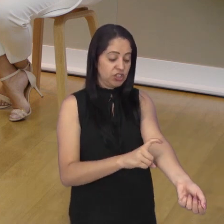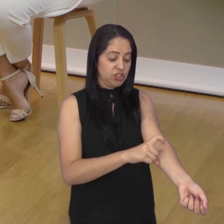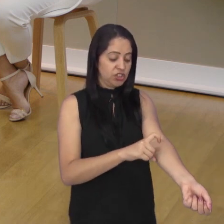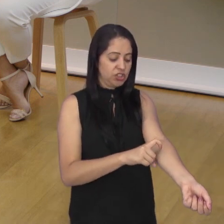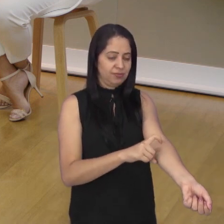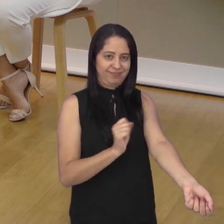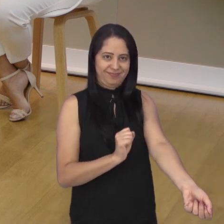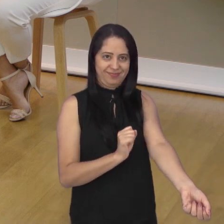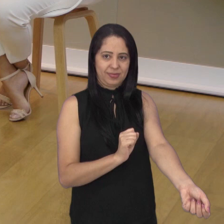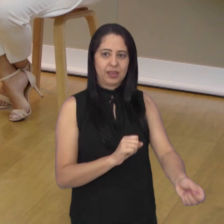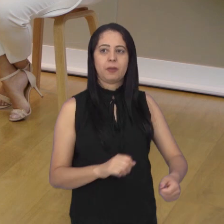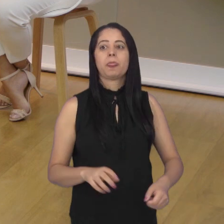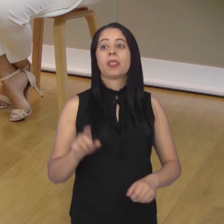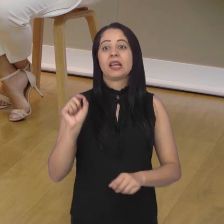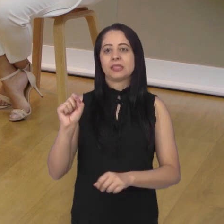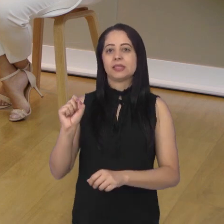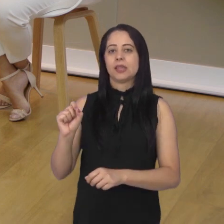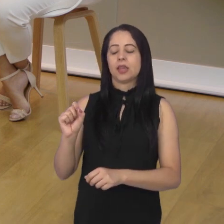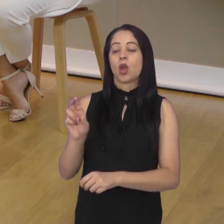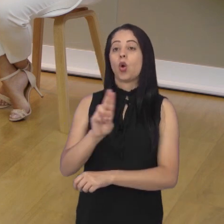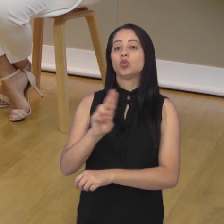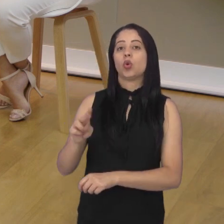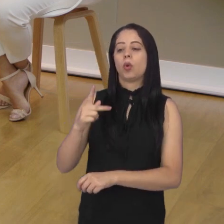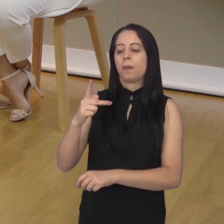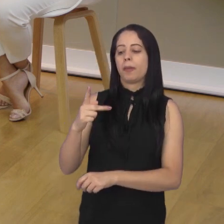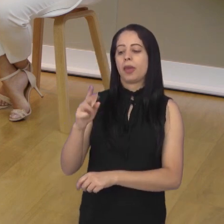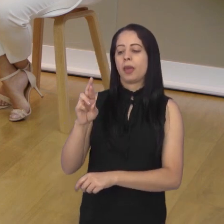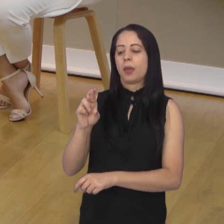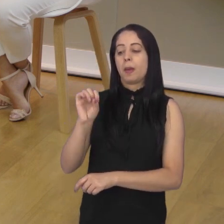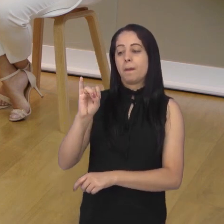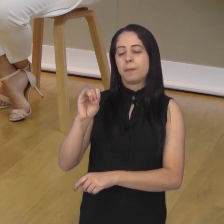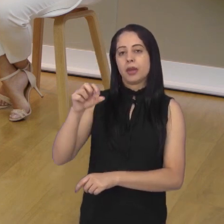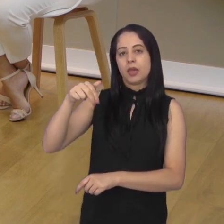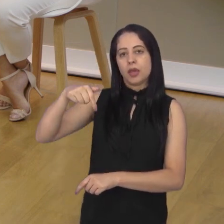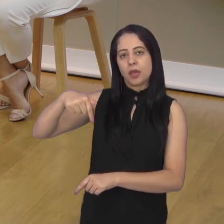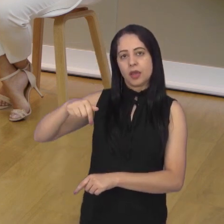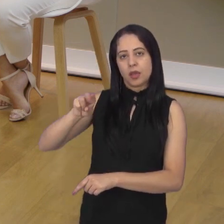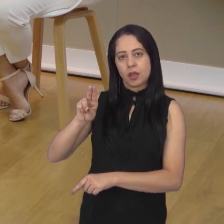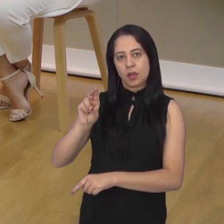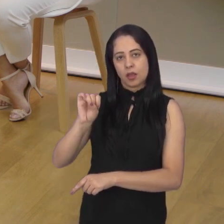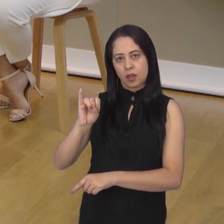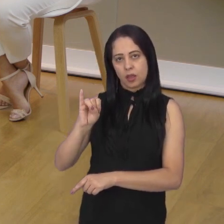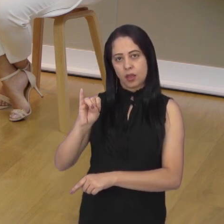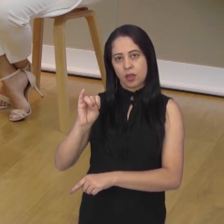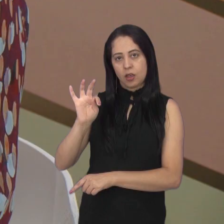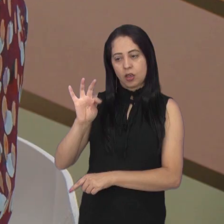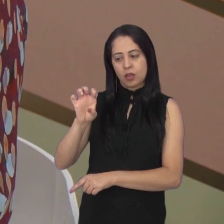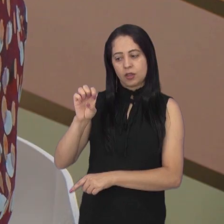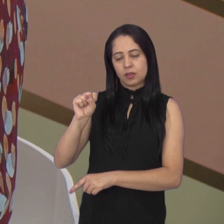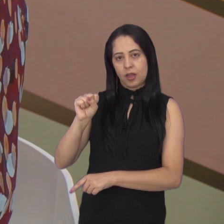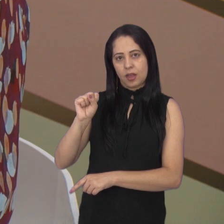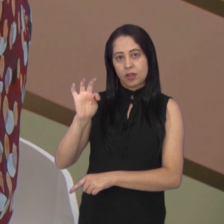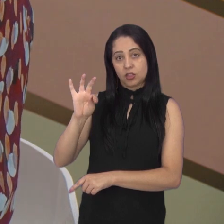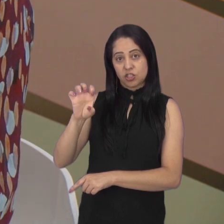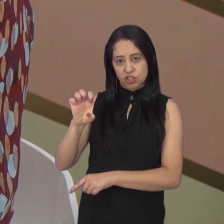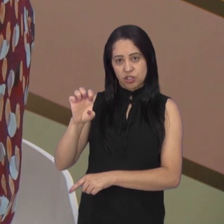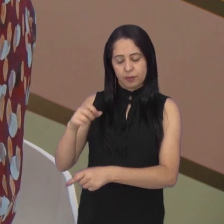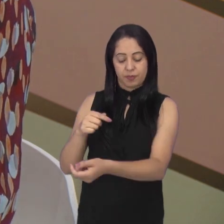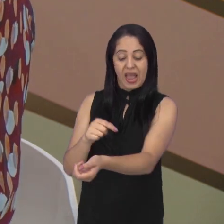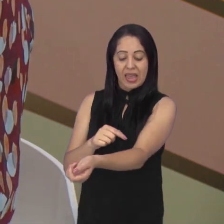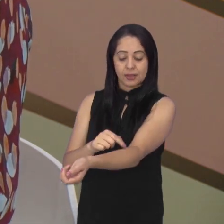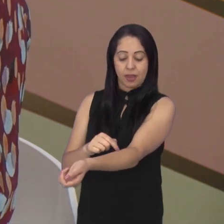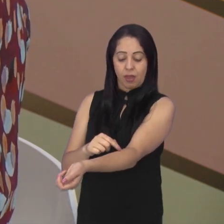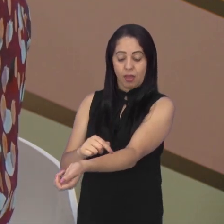mesmo, né? Explica pra gente. Então, esse é o prick teste. O prick teste, a gente vai testar ali nessa bateria inalantes, que é